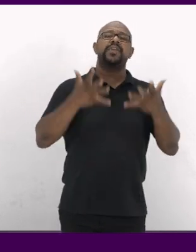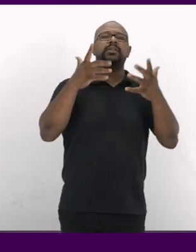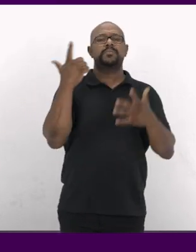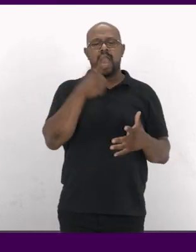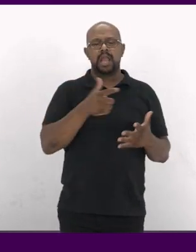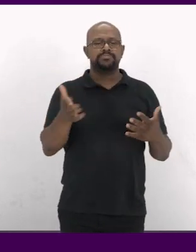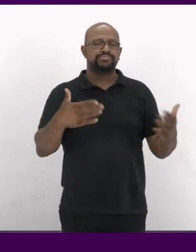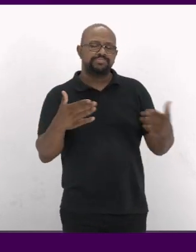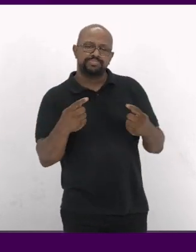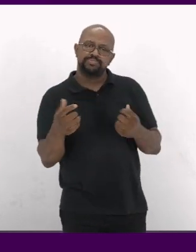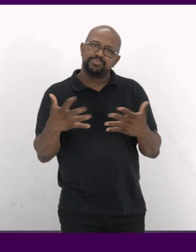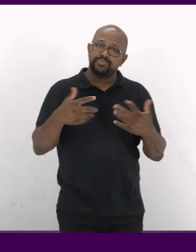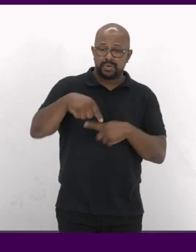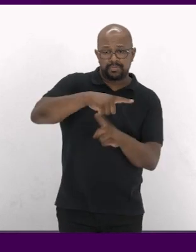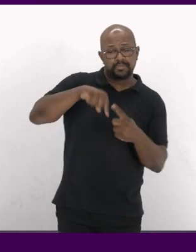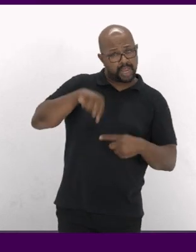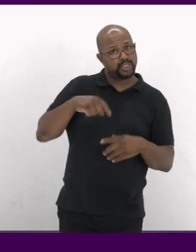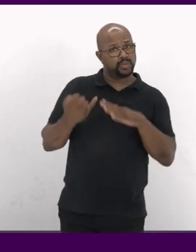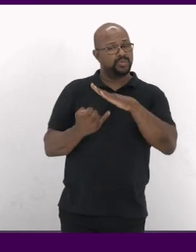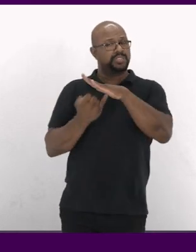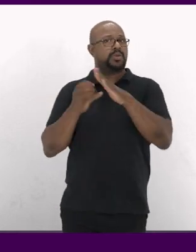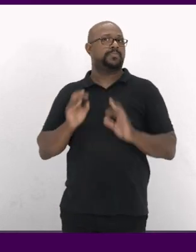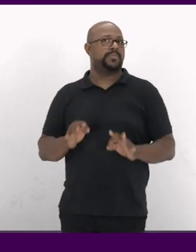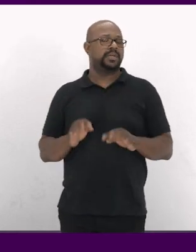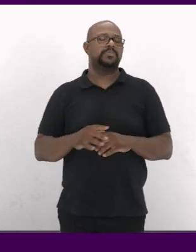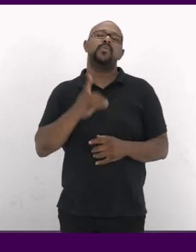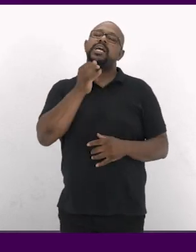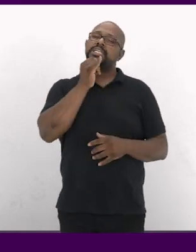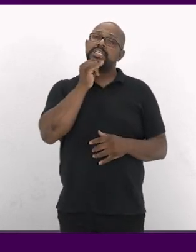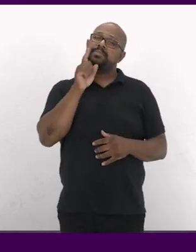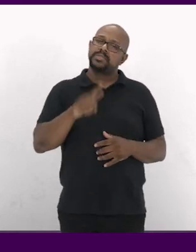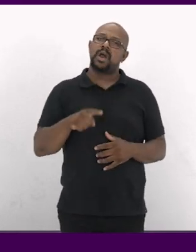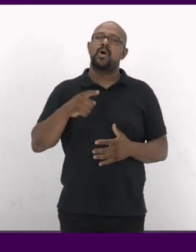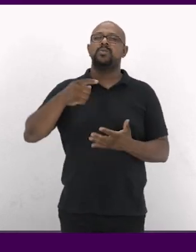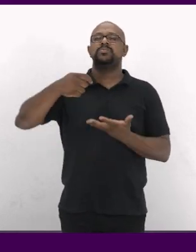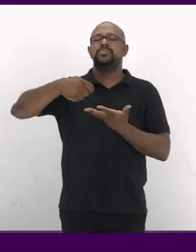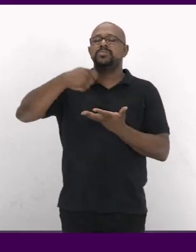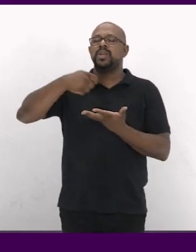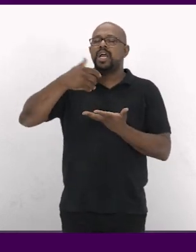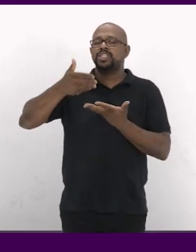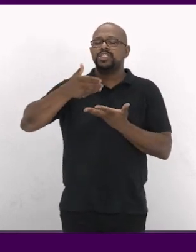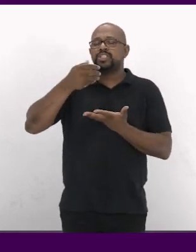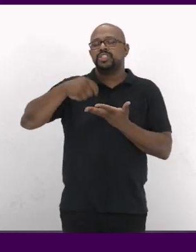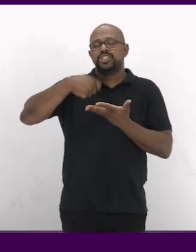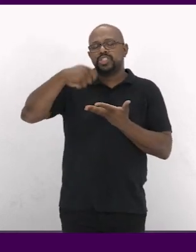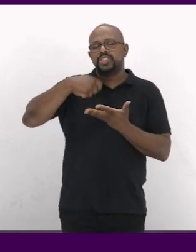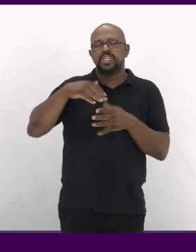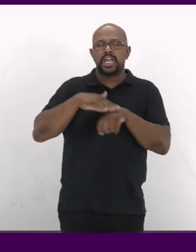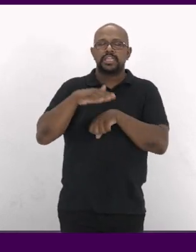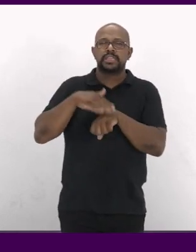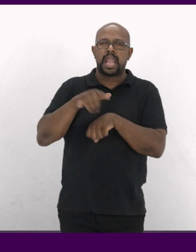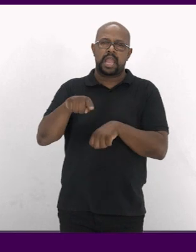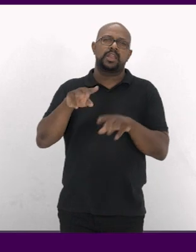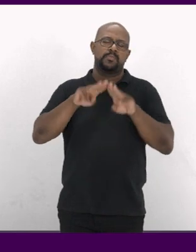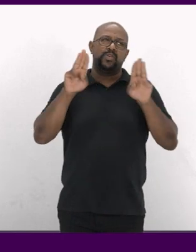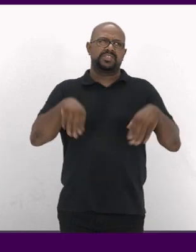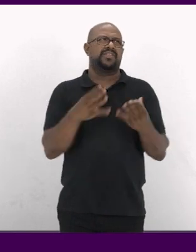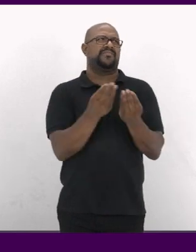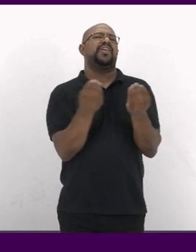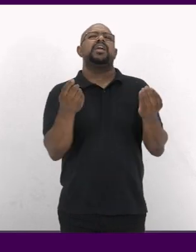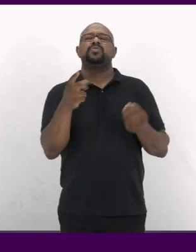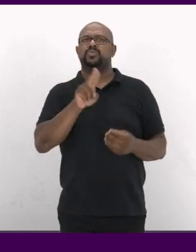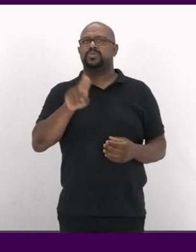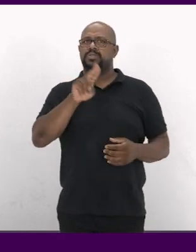realizando eventos para captação de recursos para a própria instituição. Um exemplo são os jantares de adesão que muitos museus realizam para